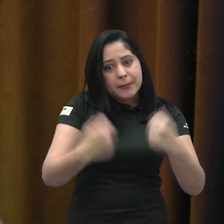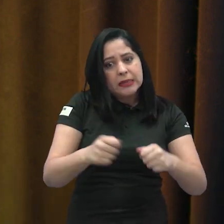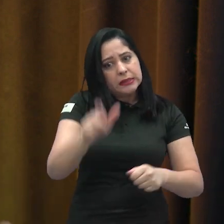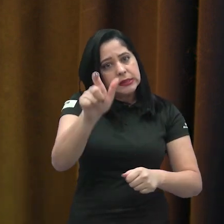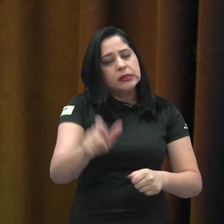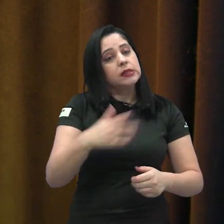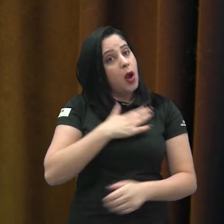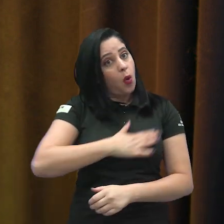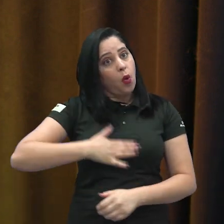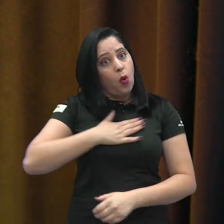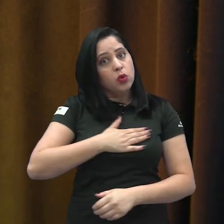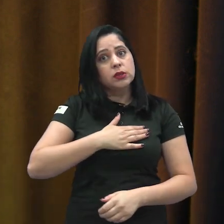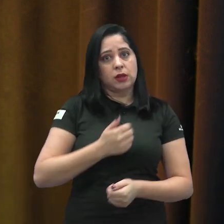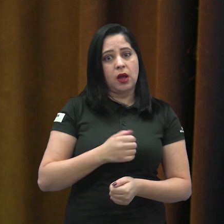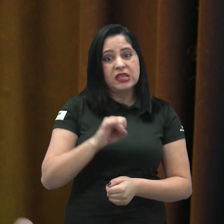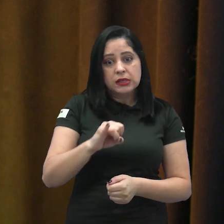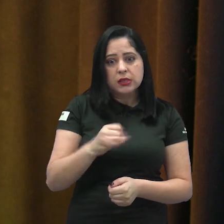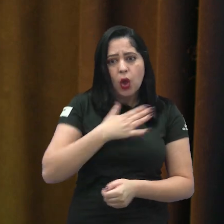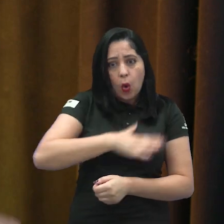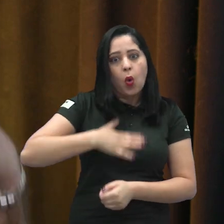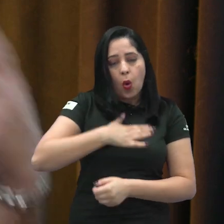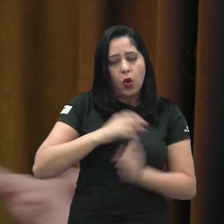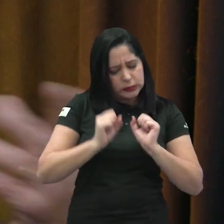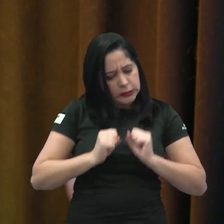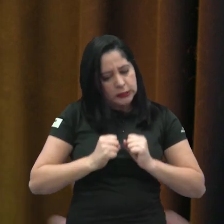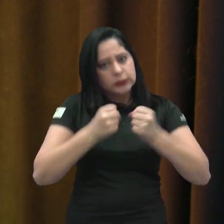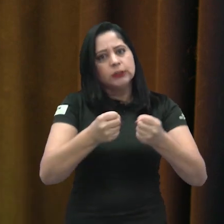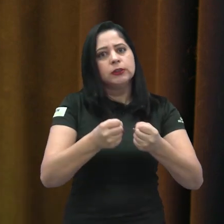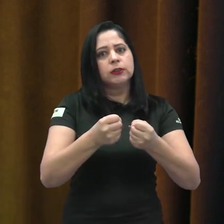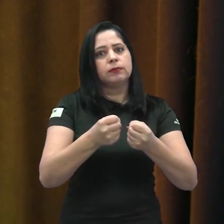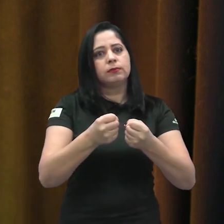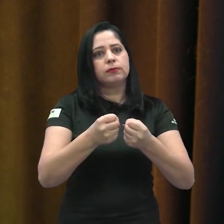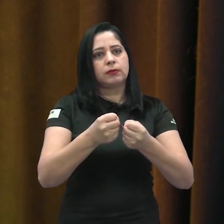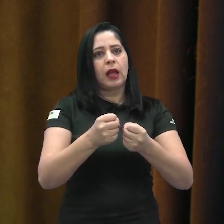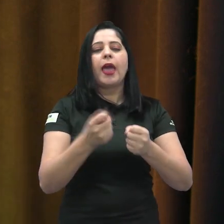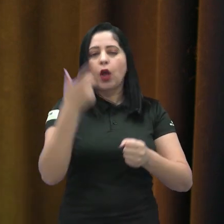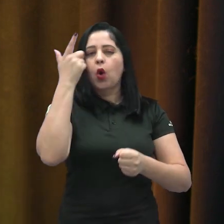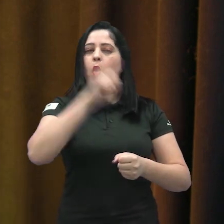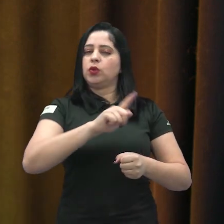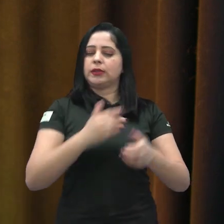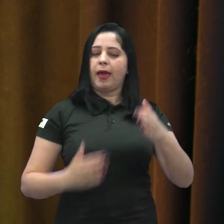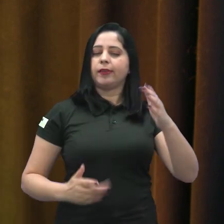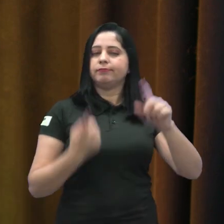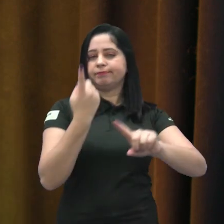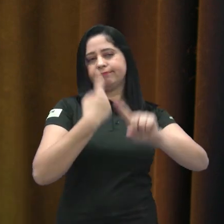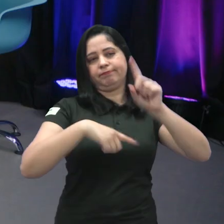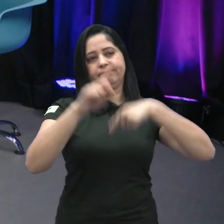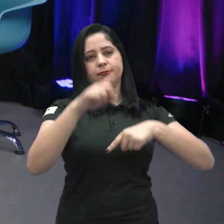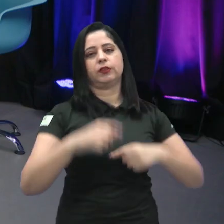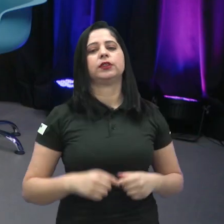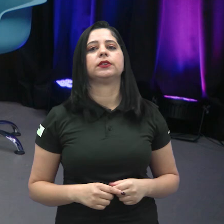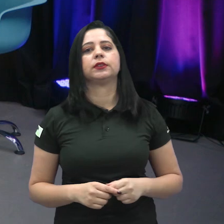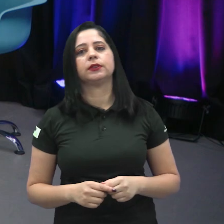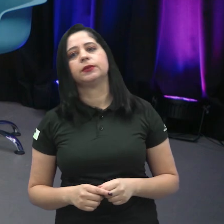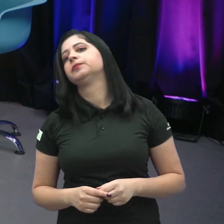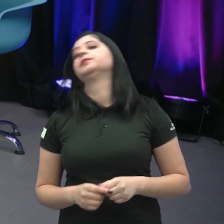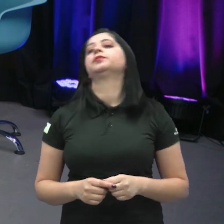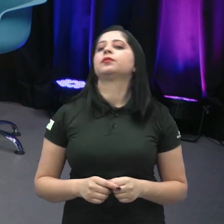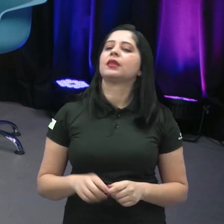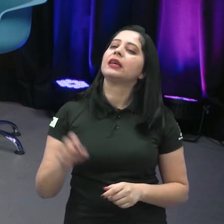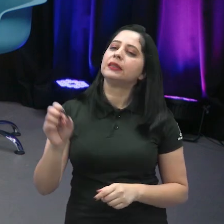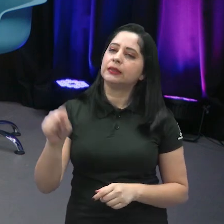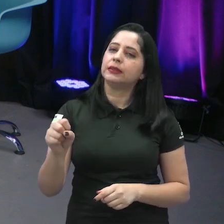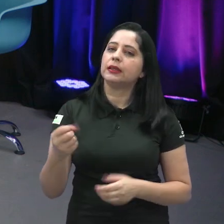pessoa tem que gostar do que faz. Se ele gostar, ele vai ter muito mais chances de ter sucesso na vida. E daí a gente entra na ideia